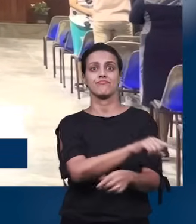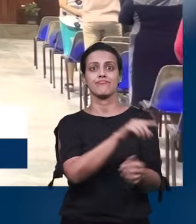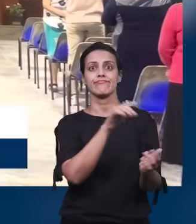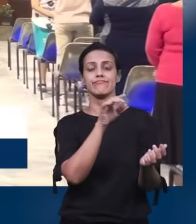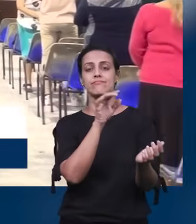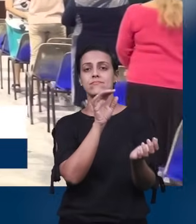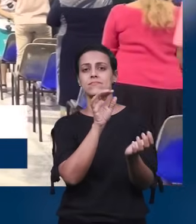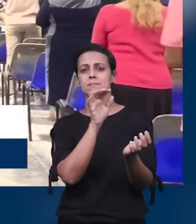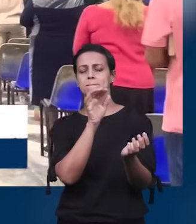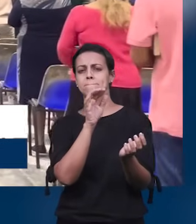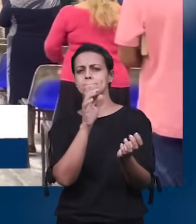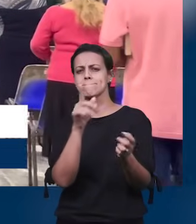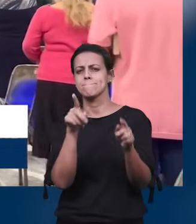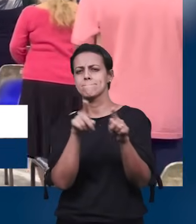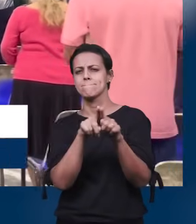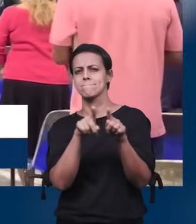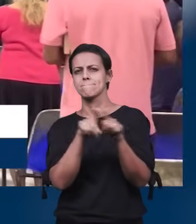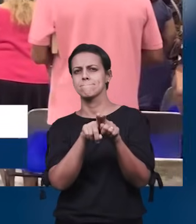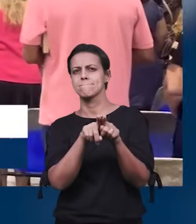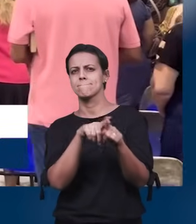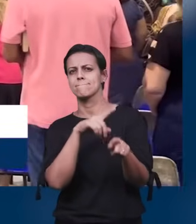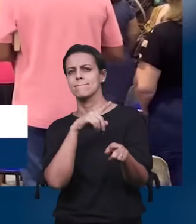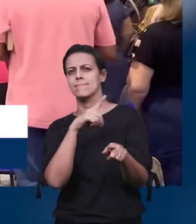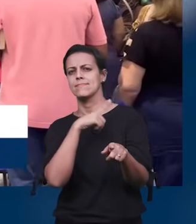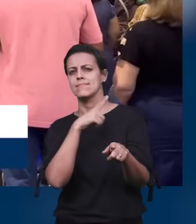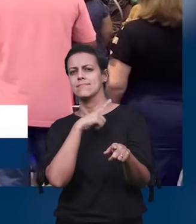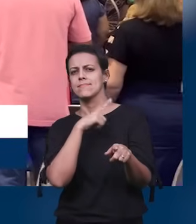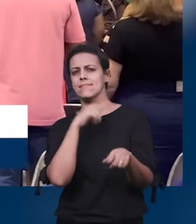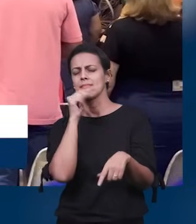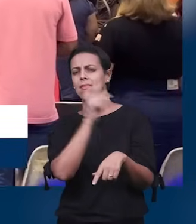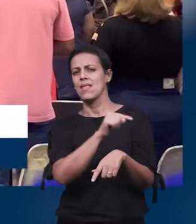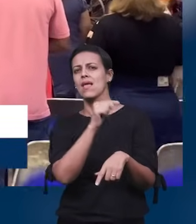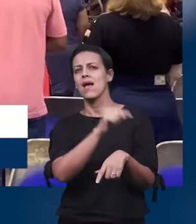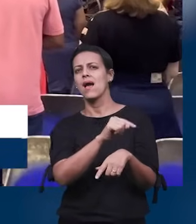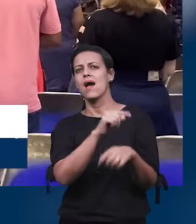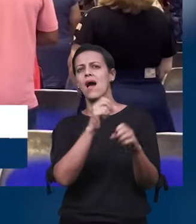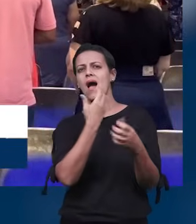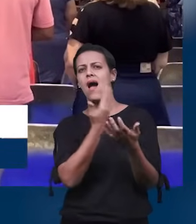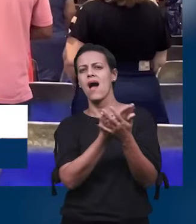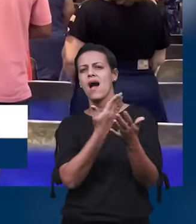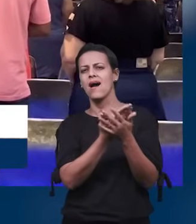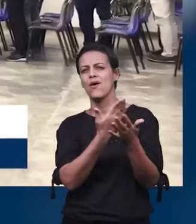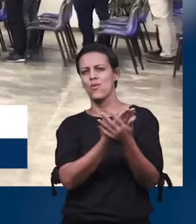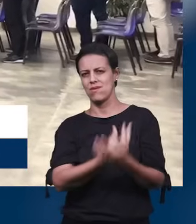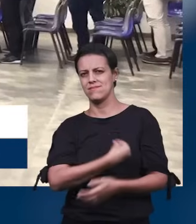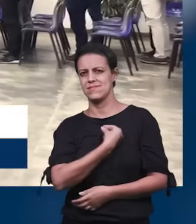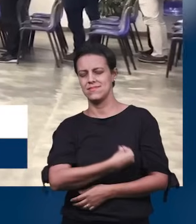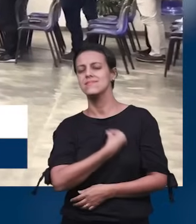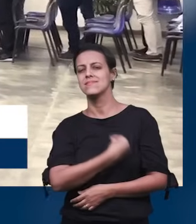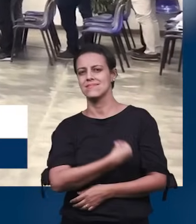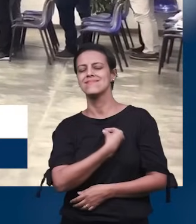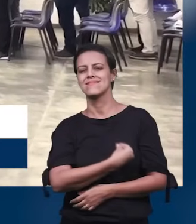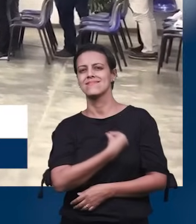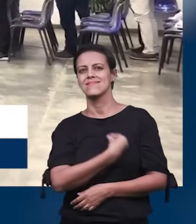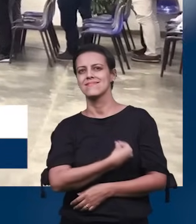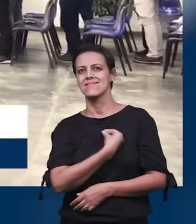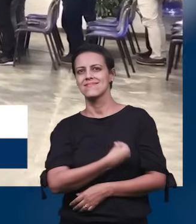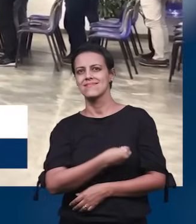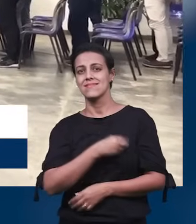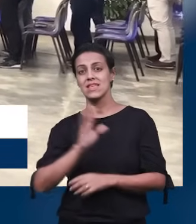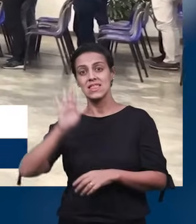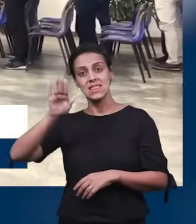presenciais. Já no período da tarde, os seminaristas acompanharam as aulas transmitidas pelo presbitério. Foi um dia de grande